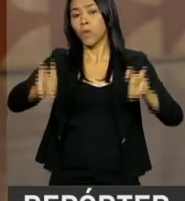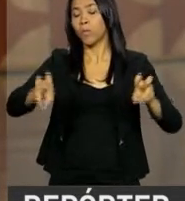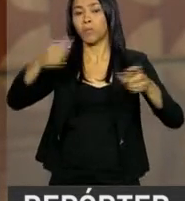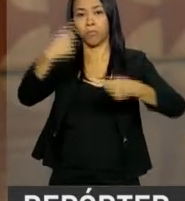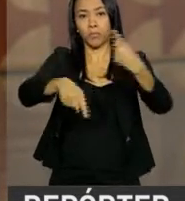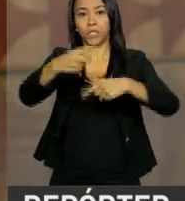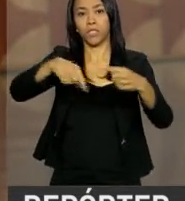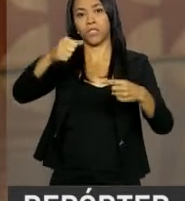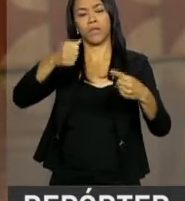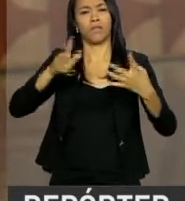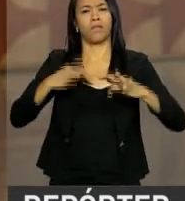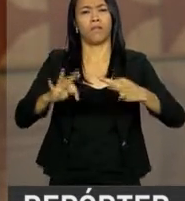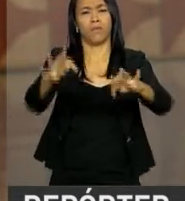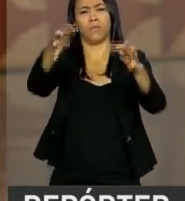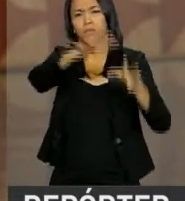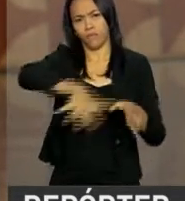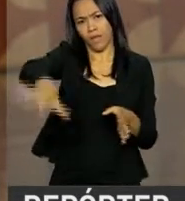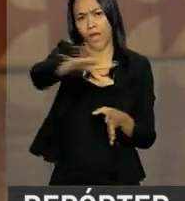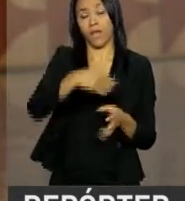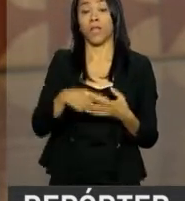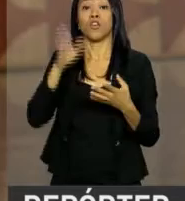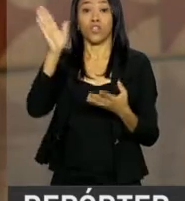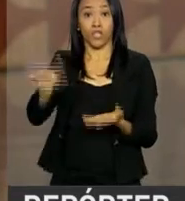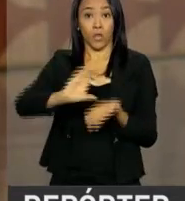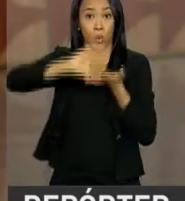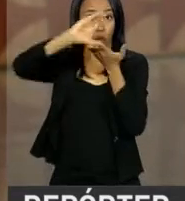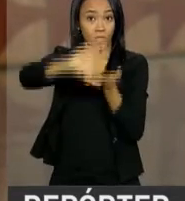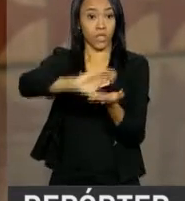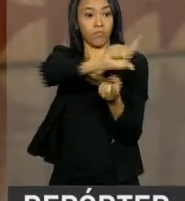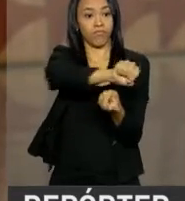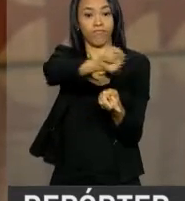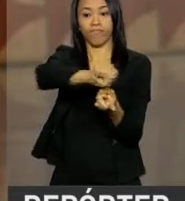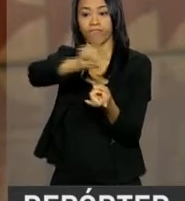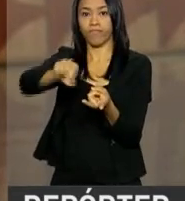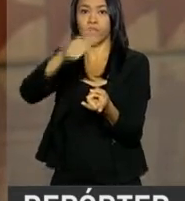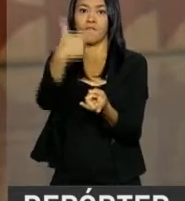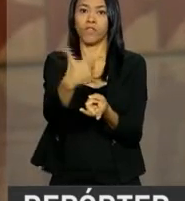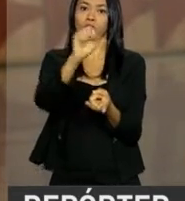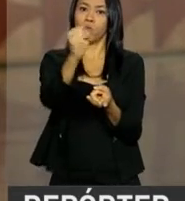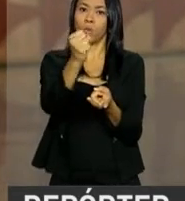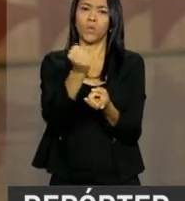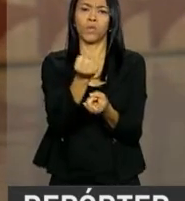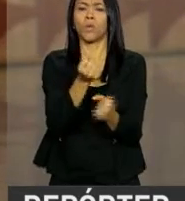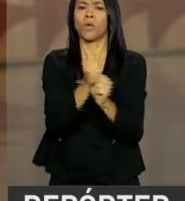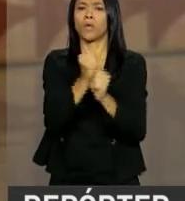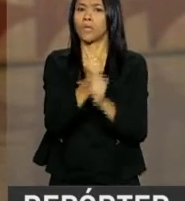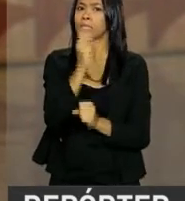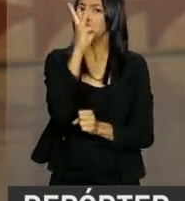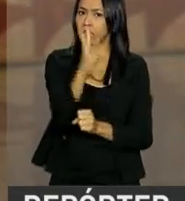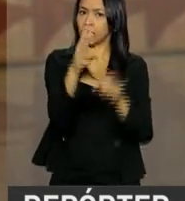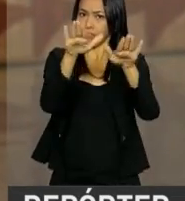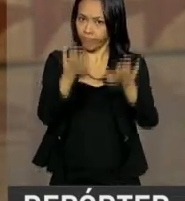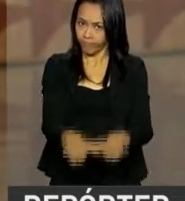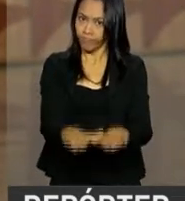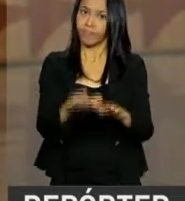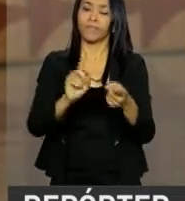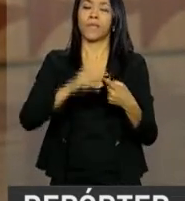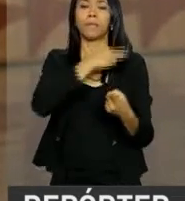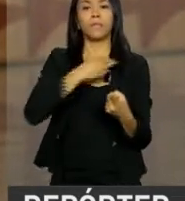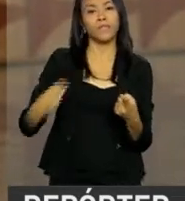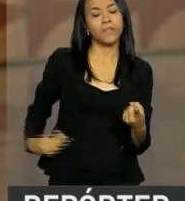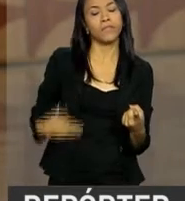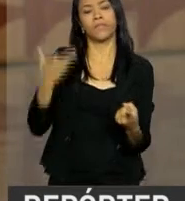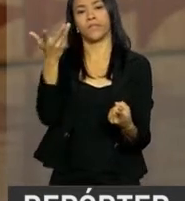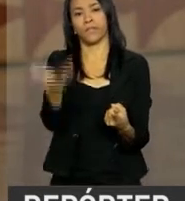terça-feira o presidente nomeou os 28 membros desse conselho que tem mandato de três anos entre eles estão aí ministros de